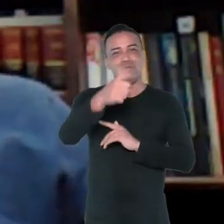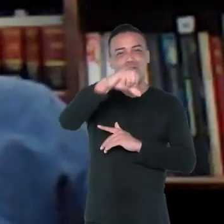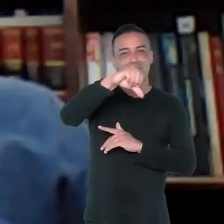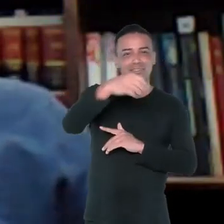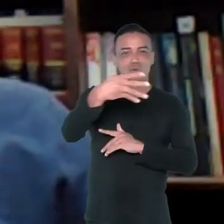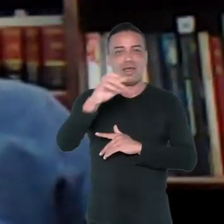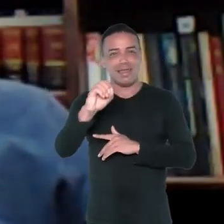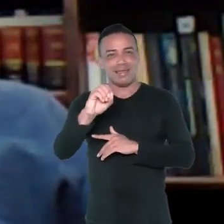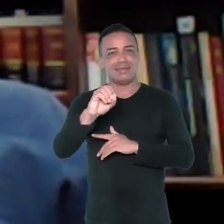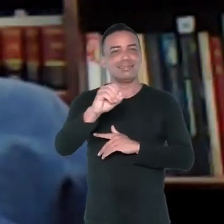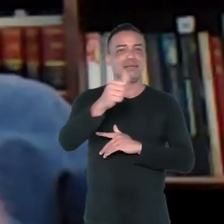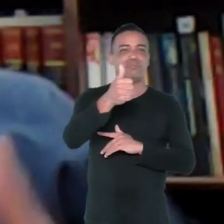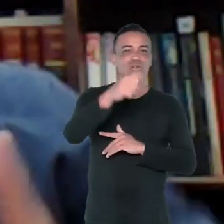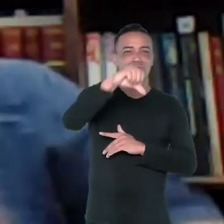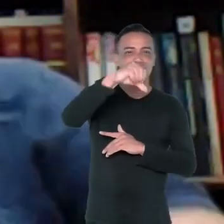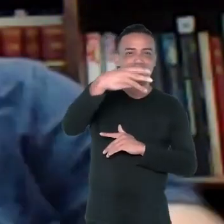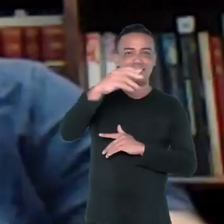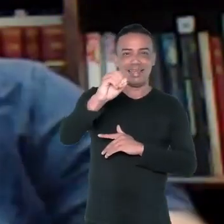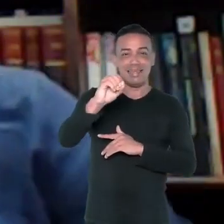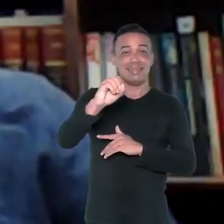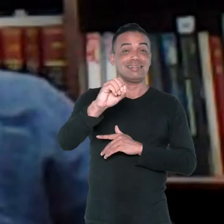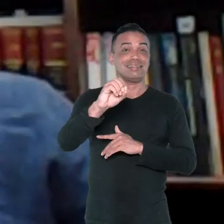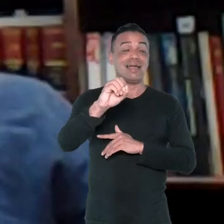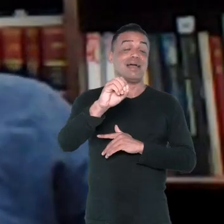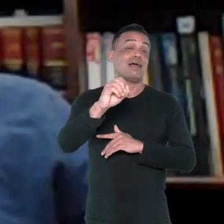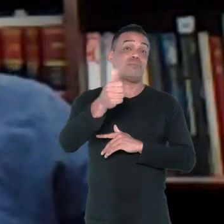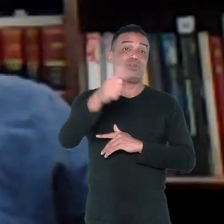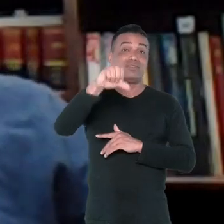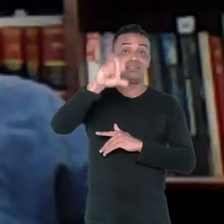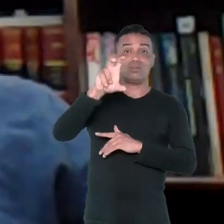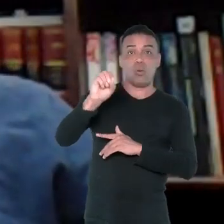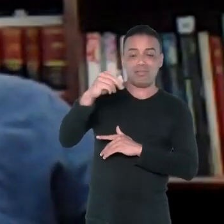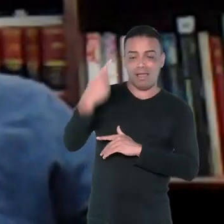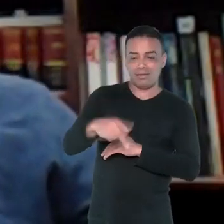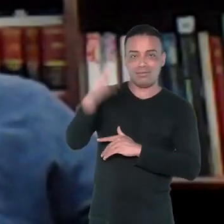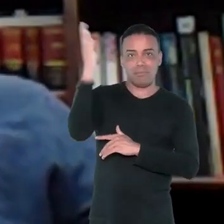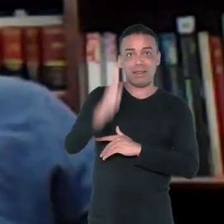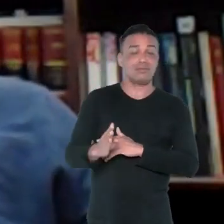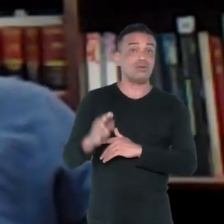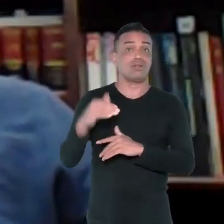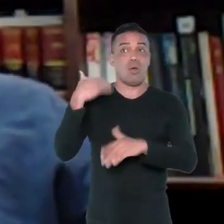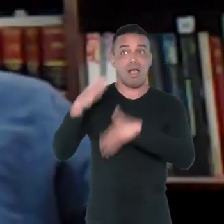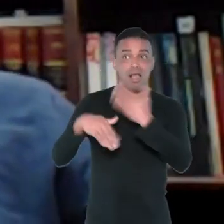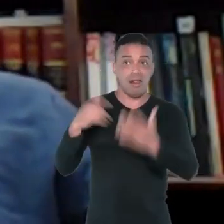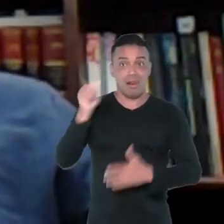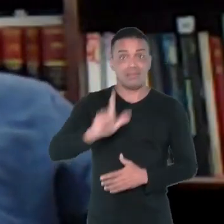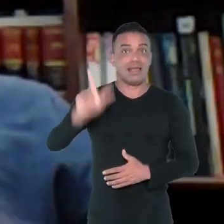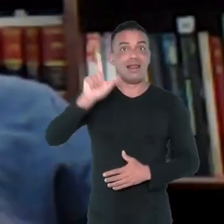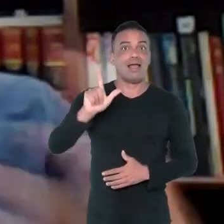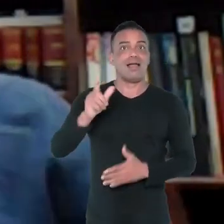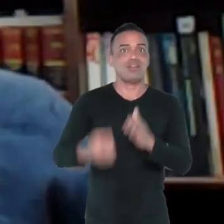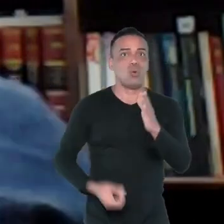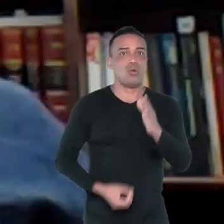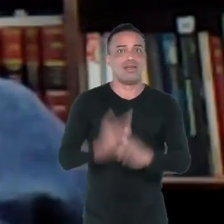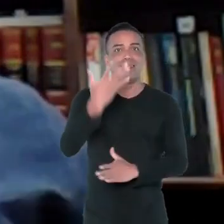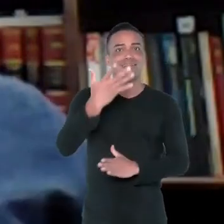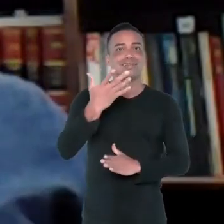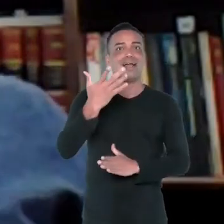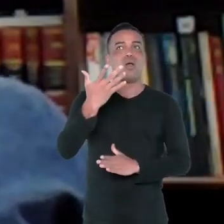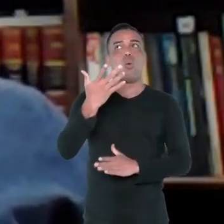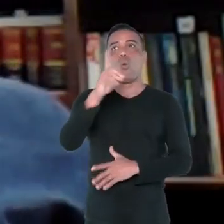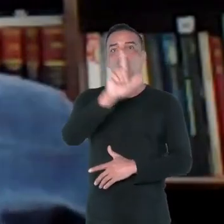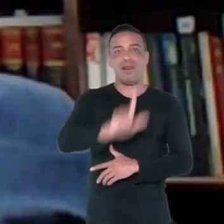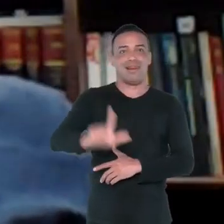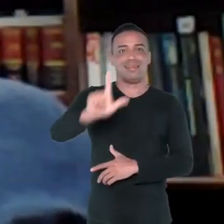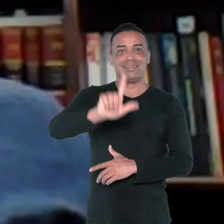30 e 50 no Brasil, mas esse fazer literário acabou desencadeando na criação literária,